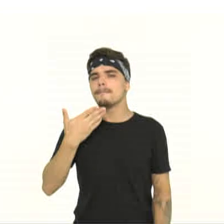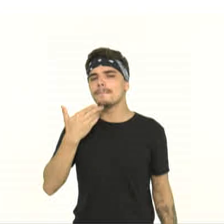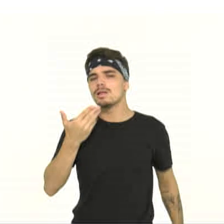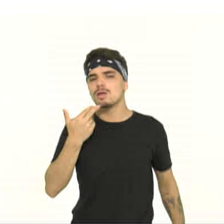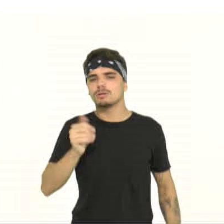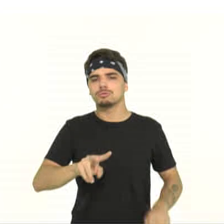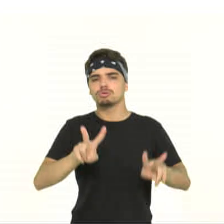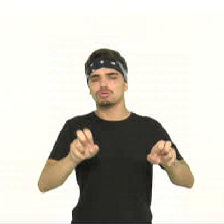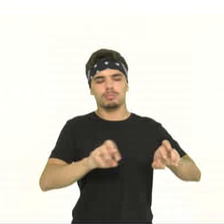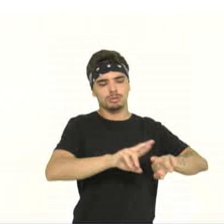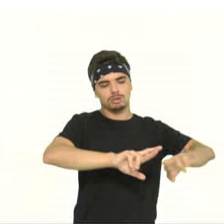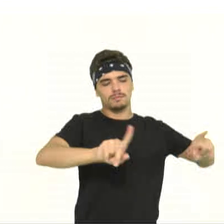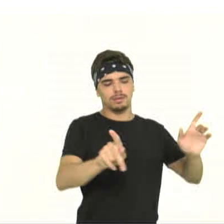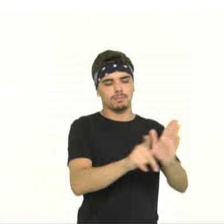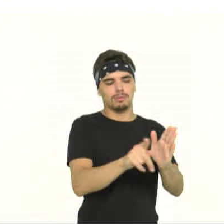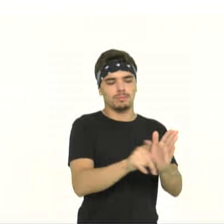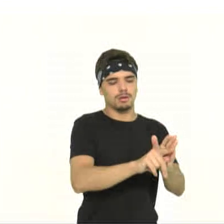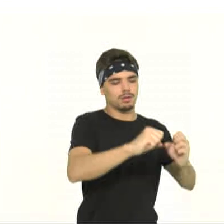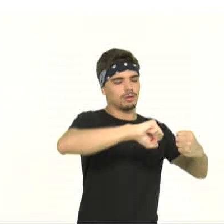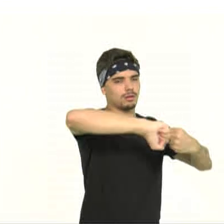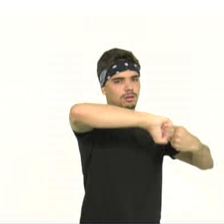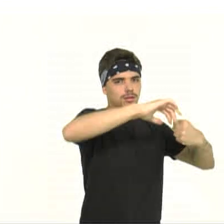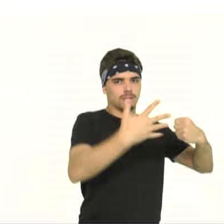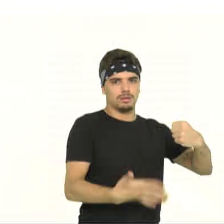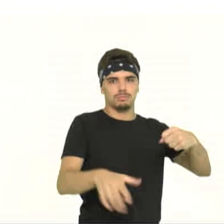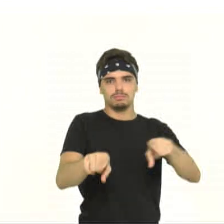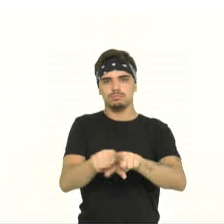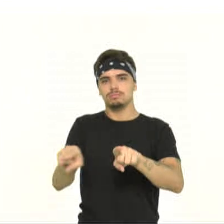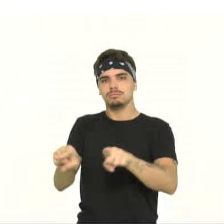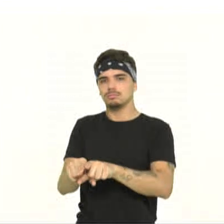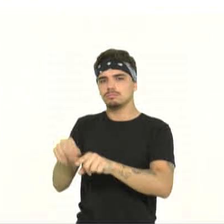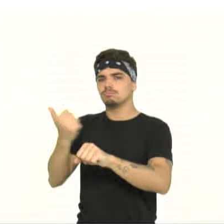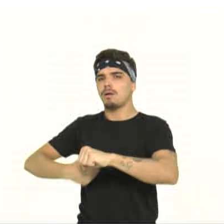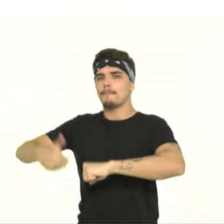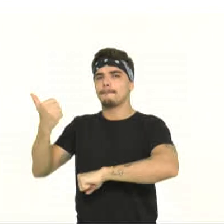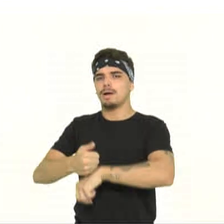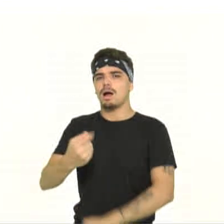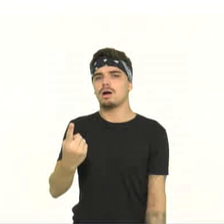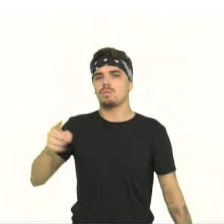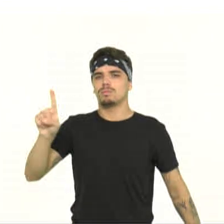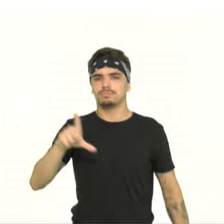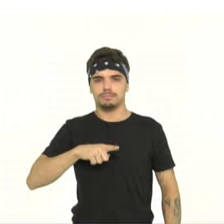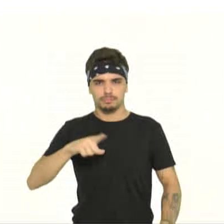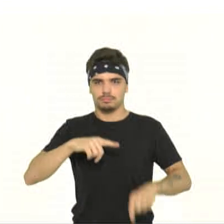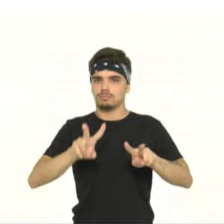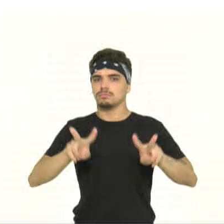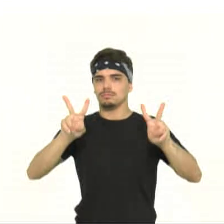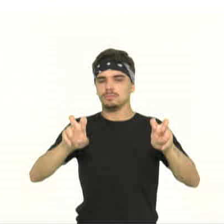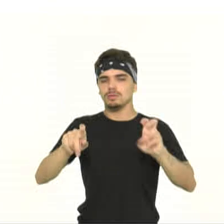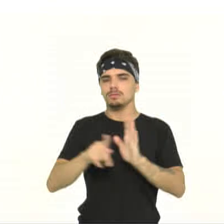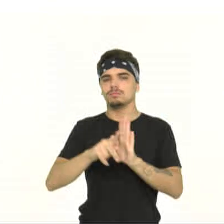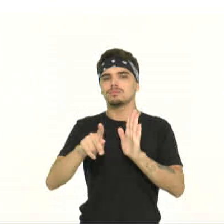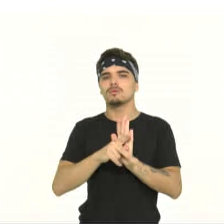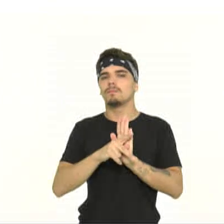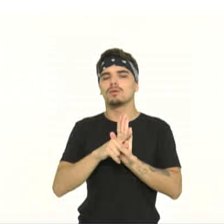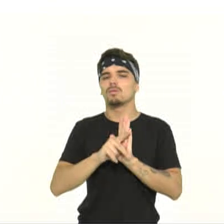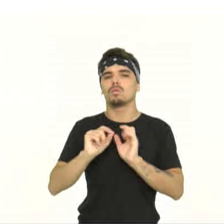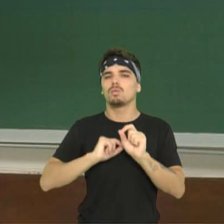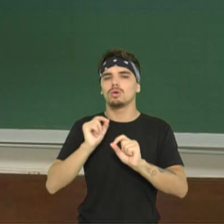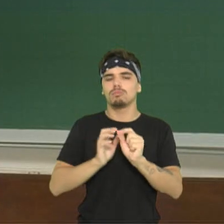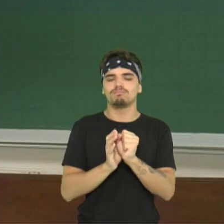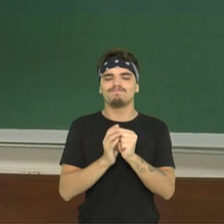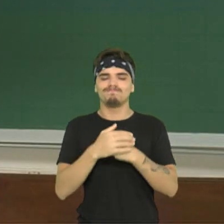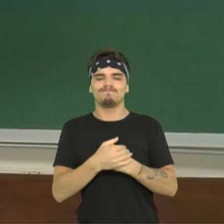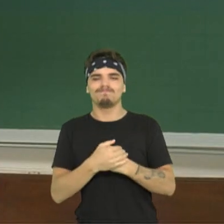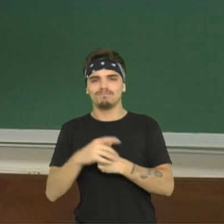essas diferenças entre democracia e totalitarismo. Fala sobre a questão da censura que existe